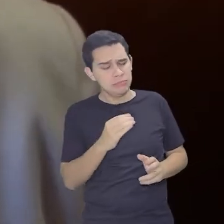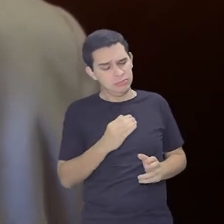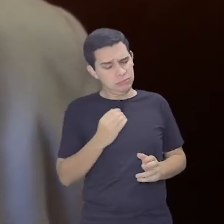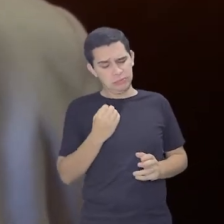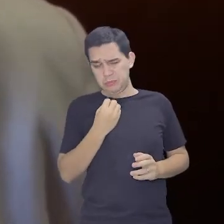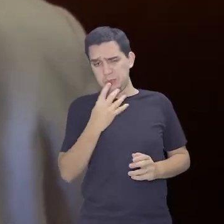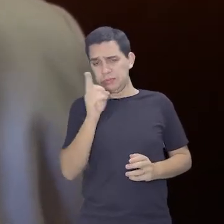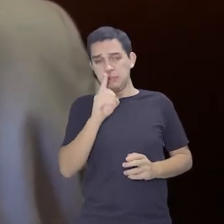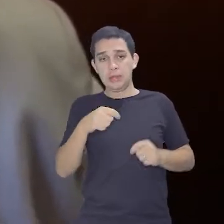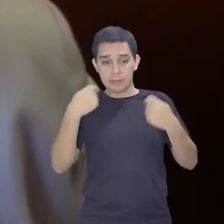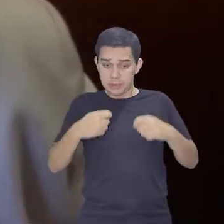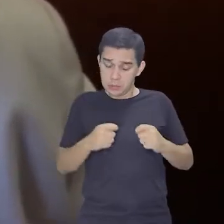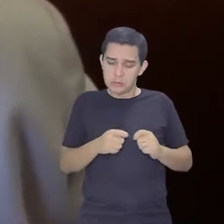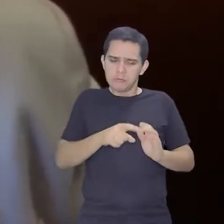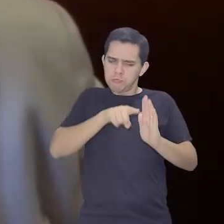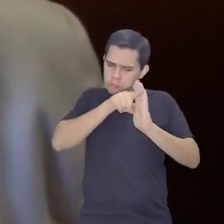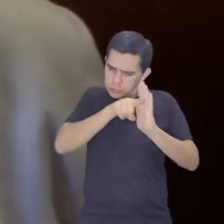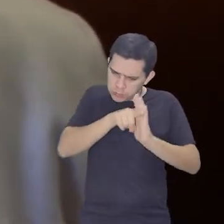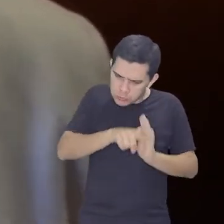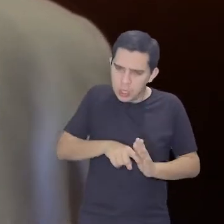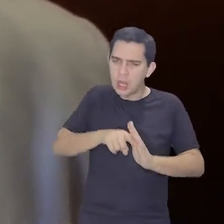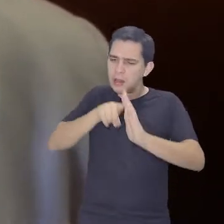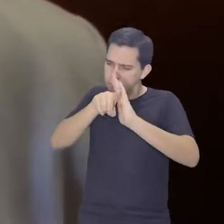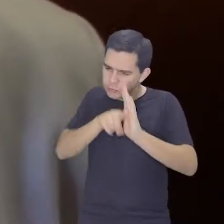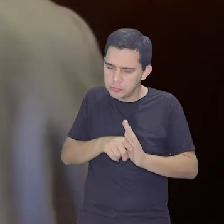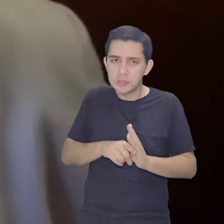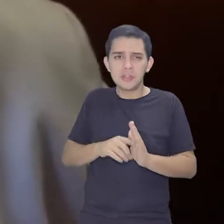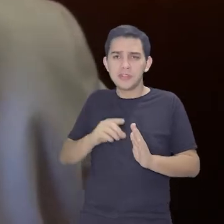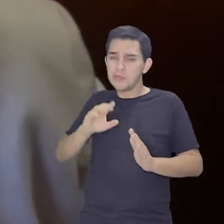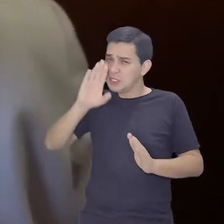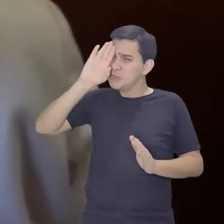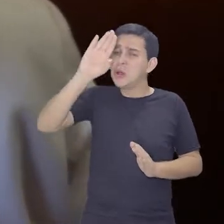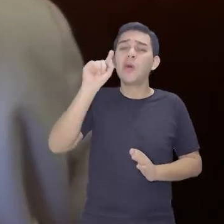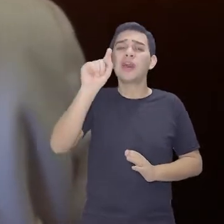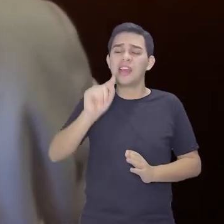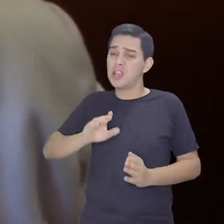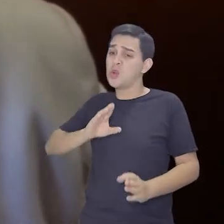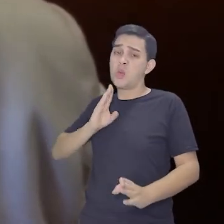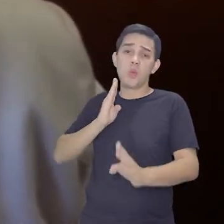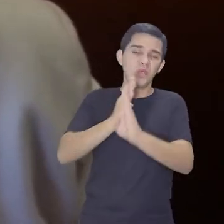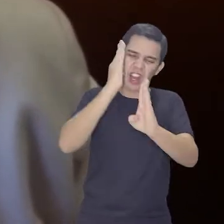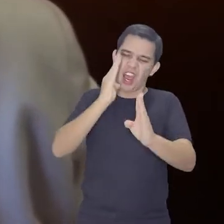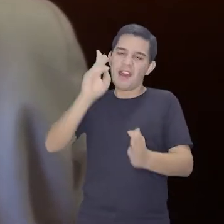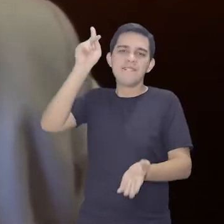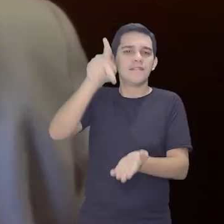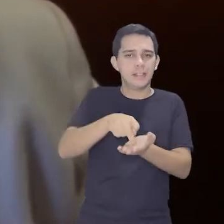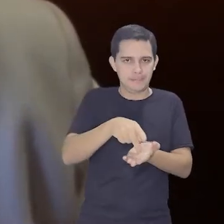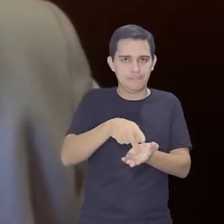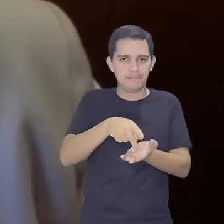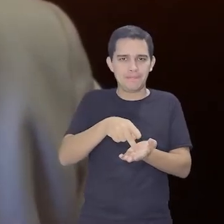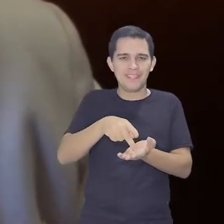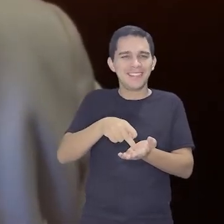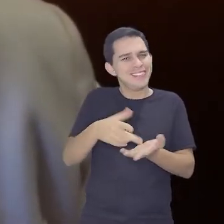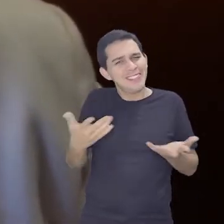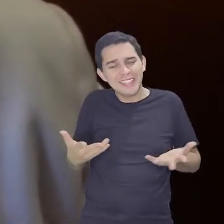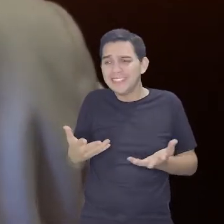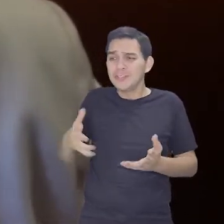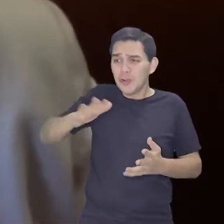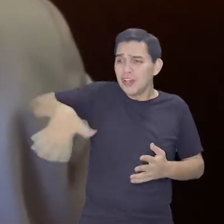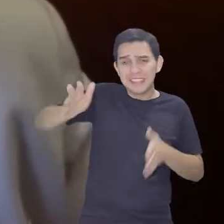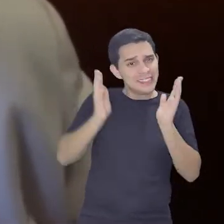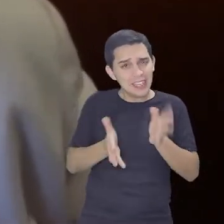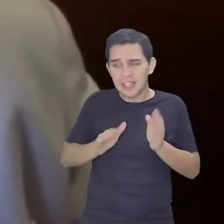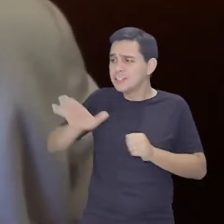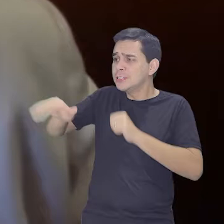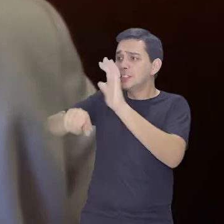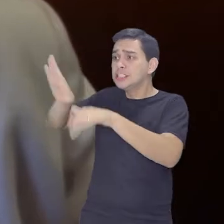Então a gente utilizou mecanismos complexos, tecnologicamente falando, a gente ouviu todas as testemunhas. É